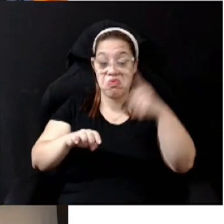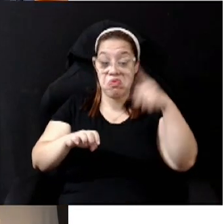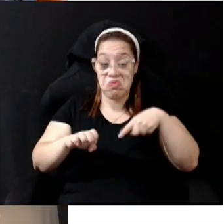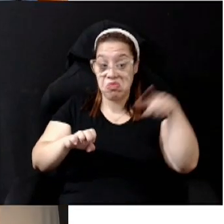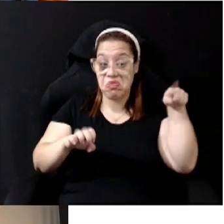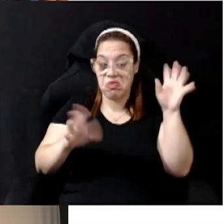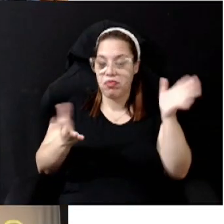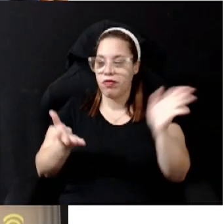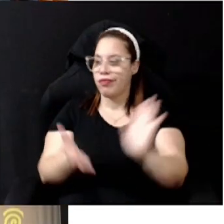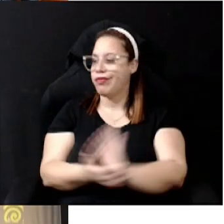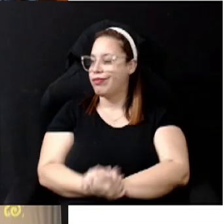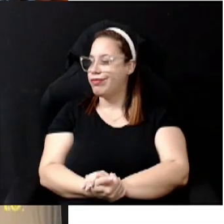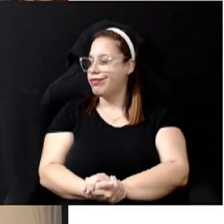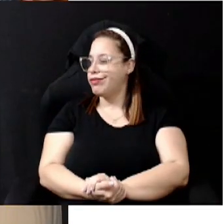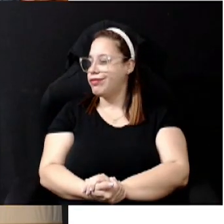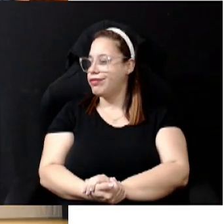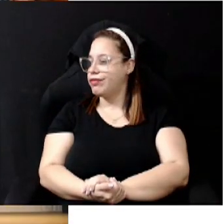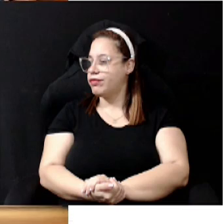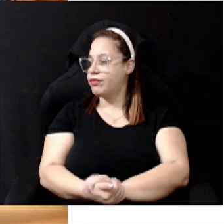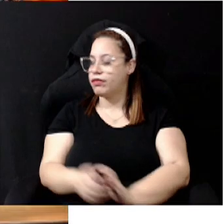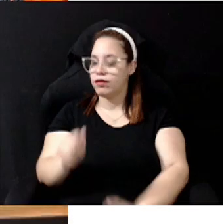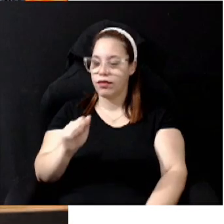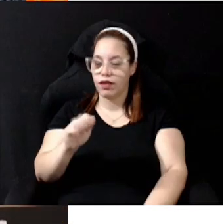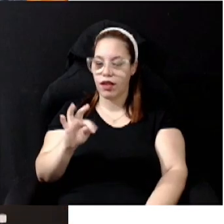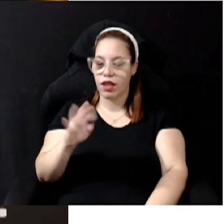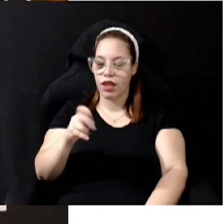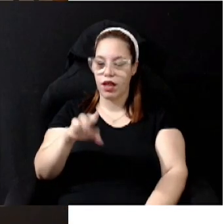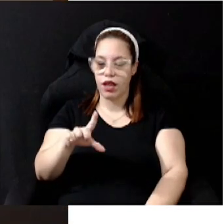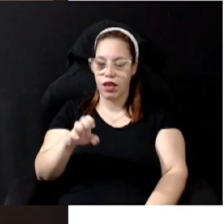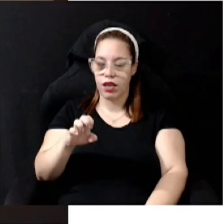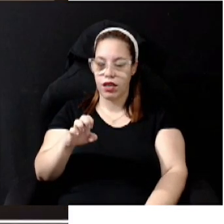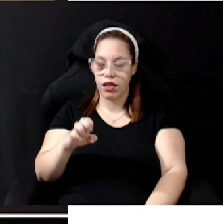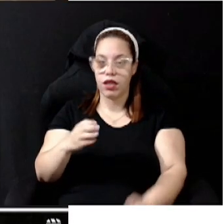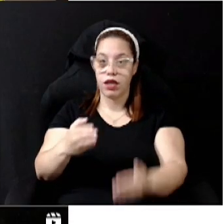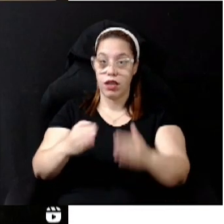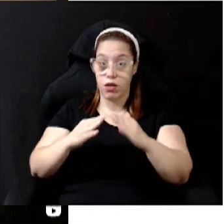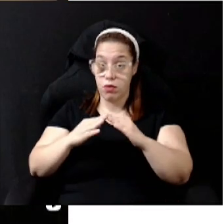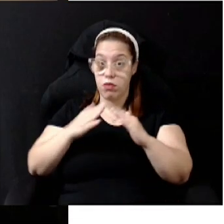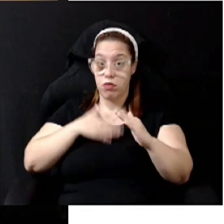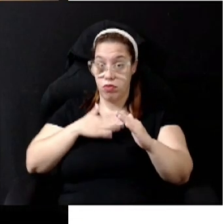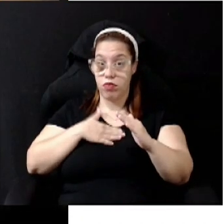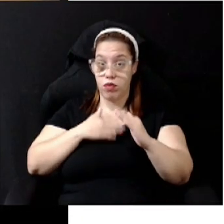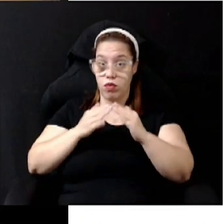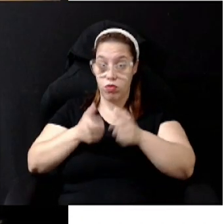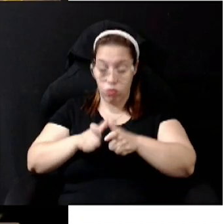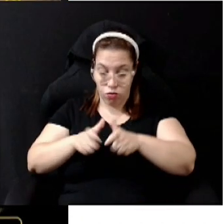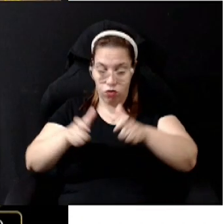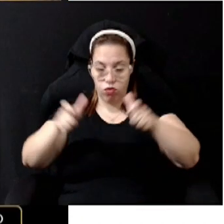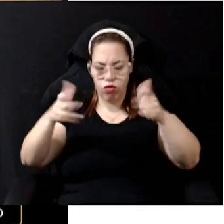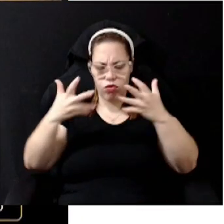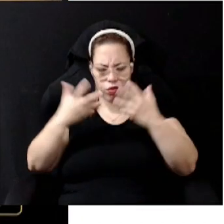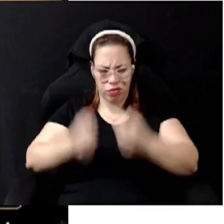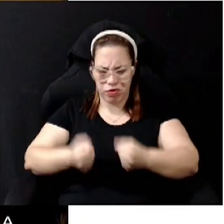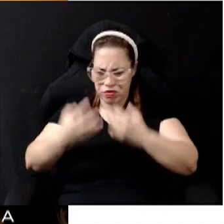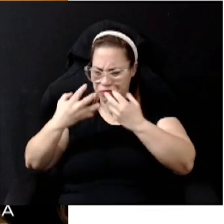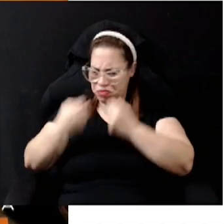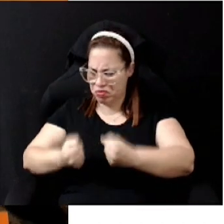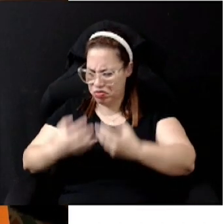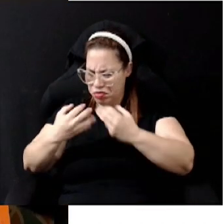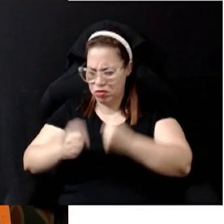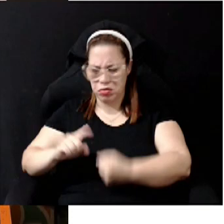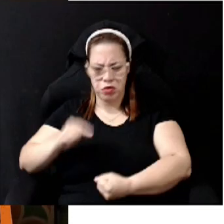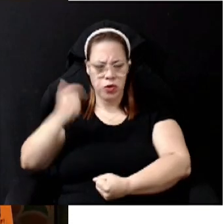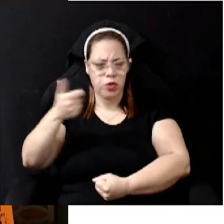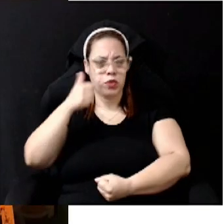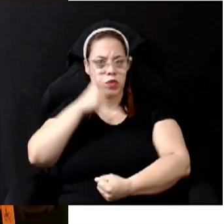Fala. O Ateliê Odara é minha casa, eu quero que ele cresça, que eu possa acolher muitas outras mulheres. Império